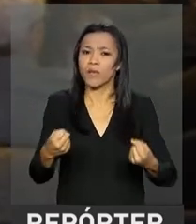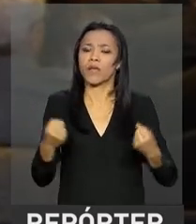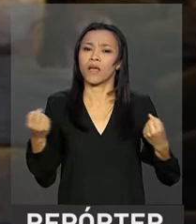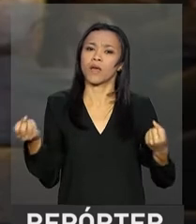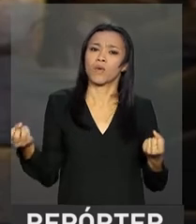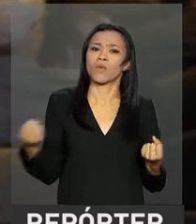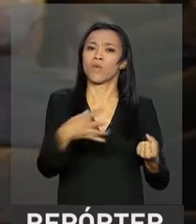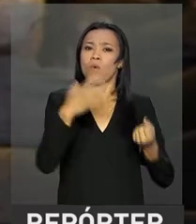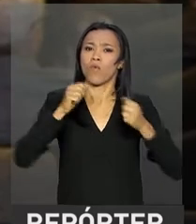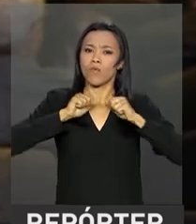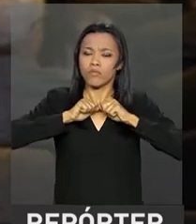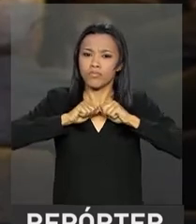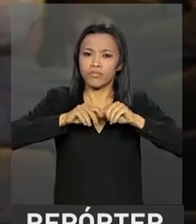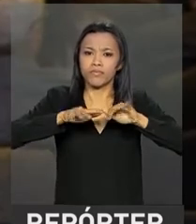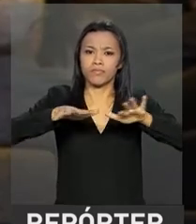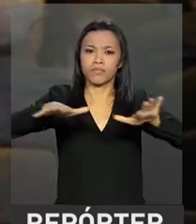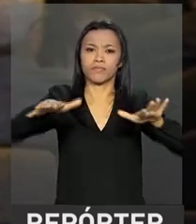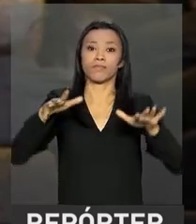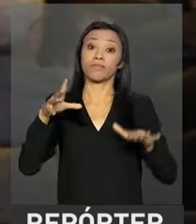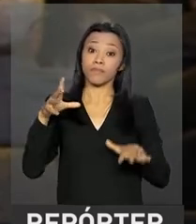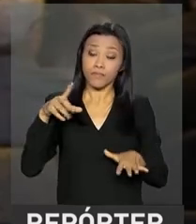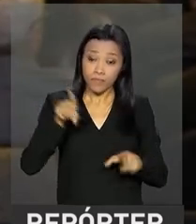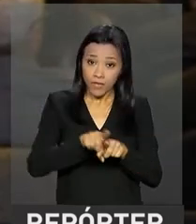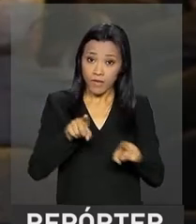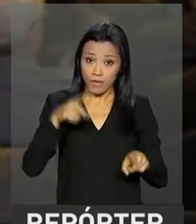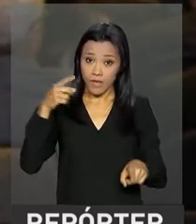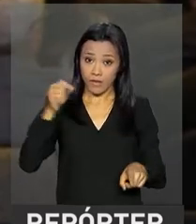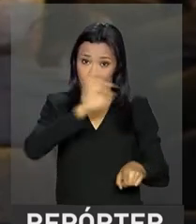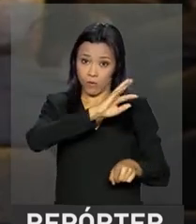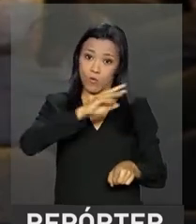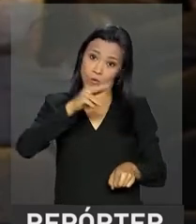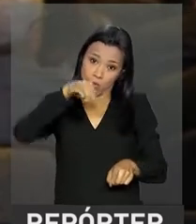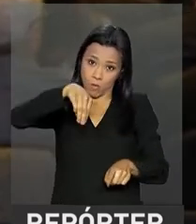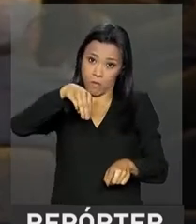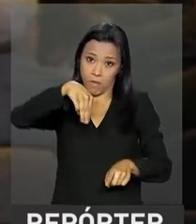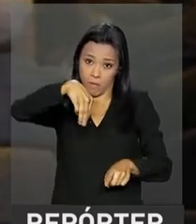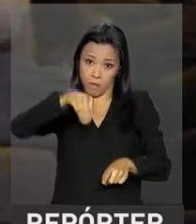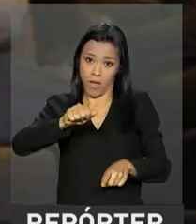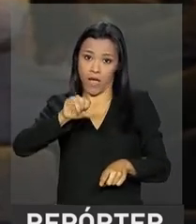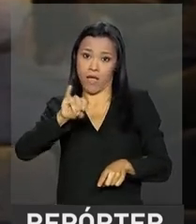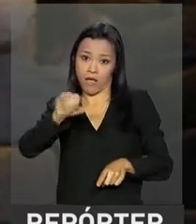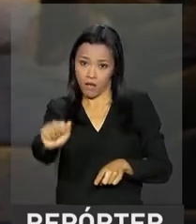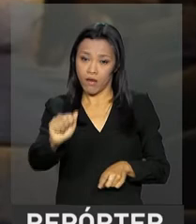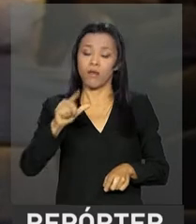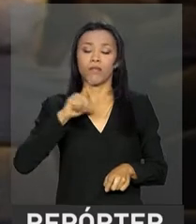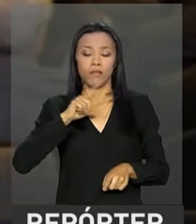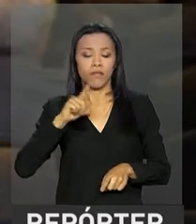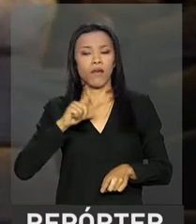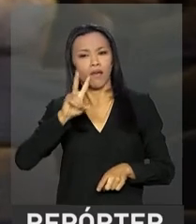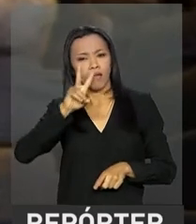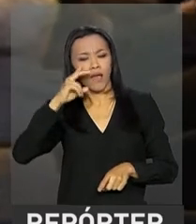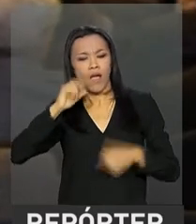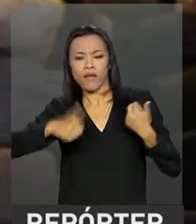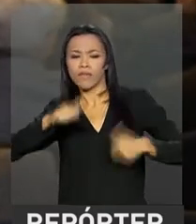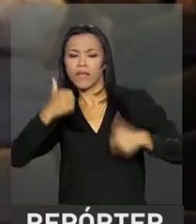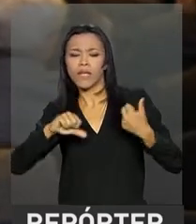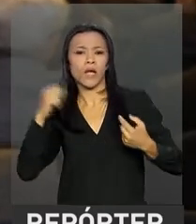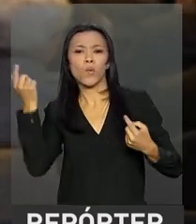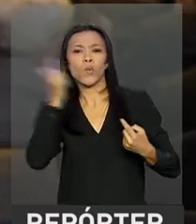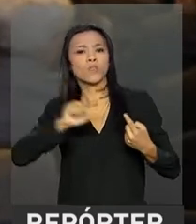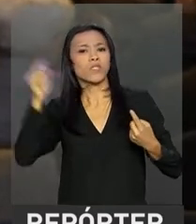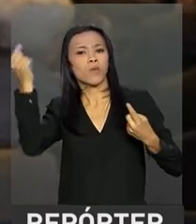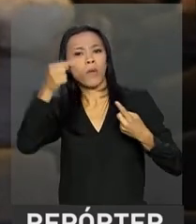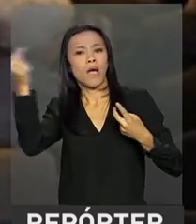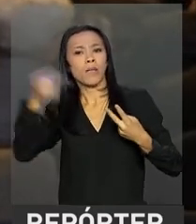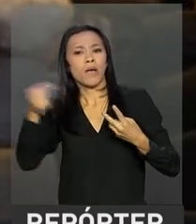ciclo de expansão do país em sua participação o presidente em exercício rodrigo maia fará uma análise dos avanços conquistados pelo governo do ano